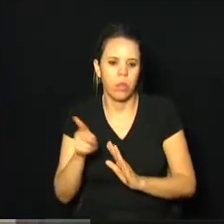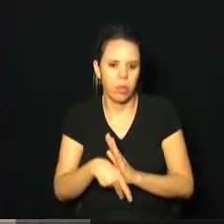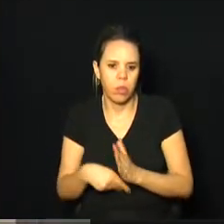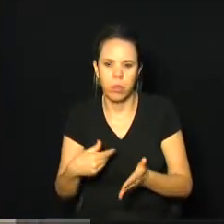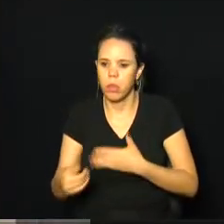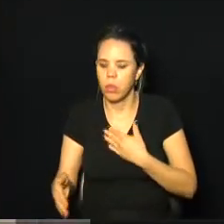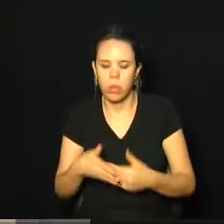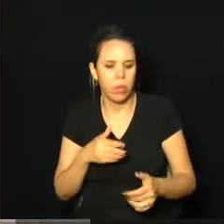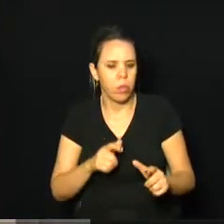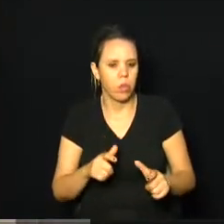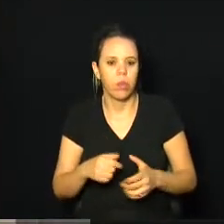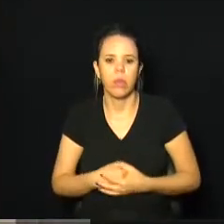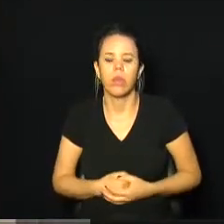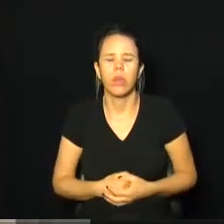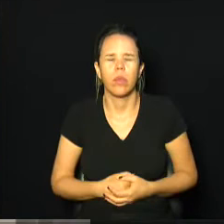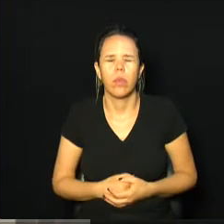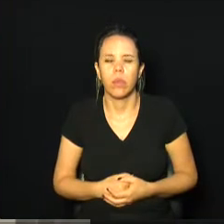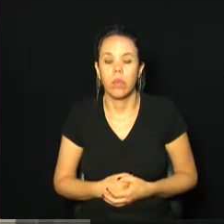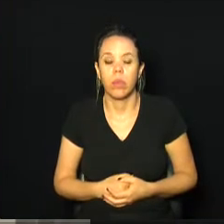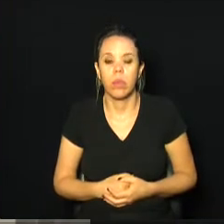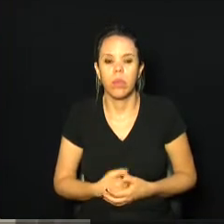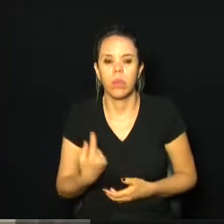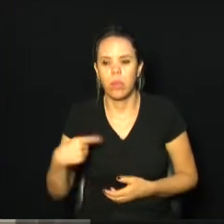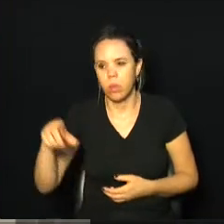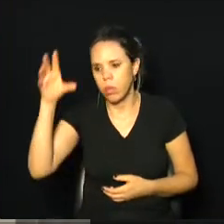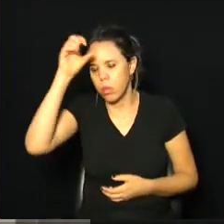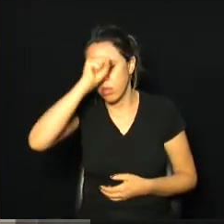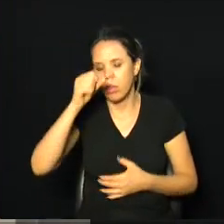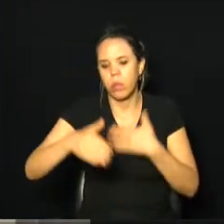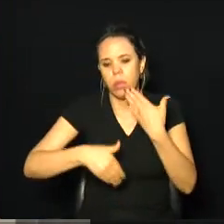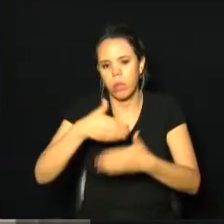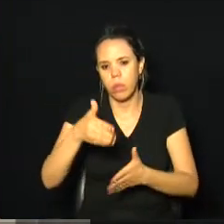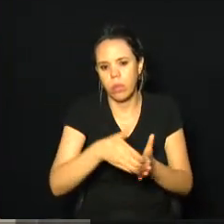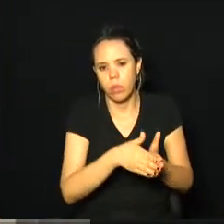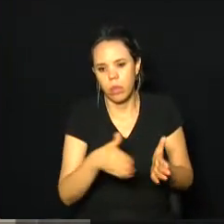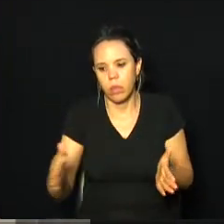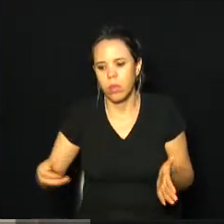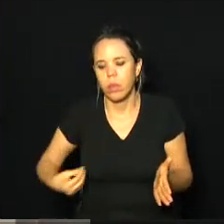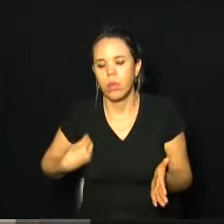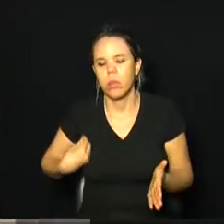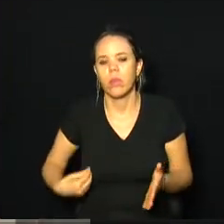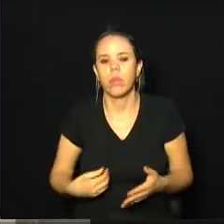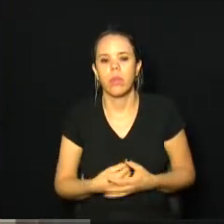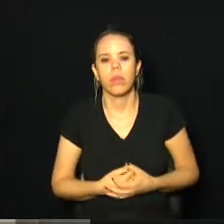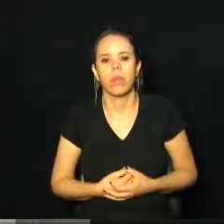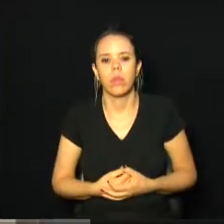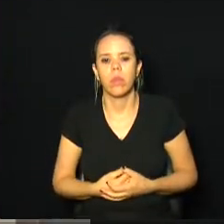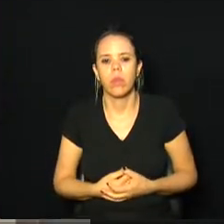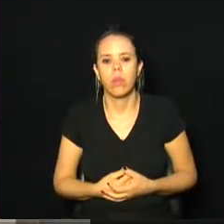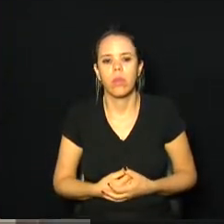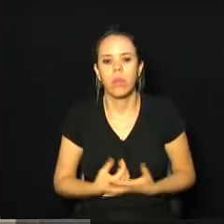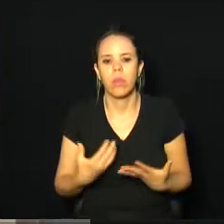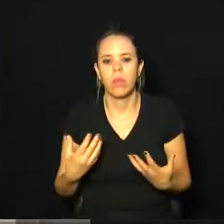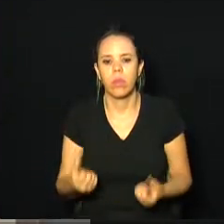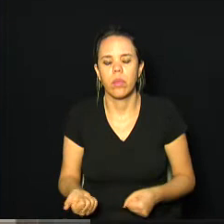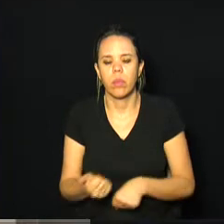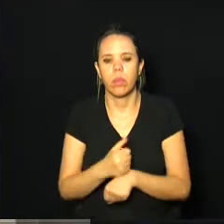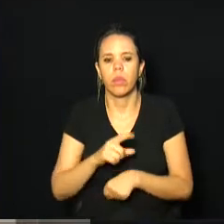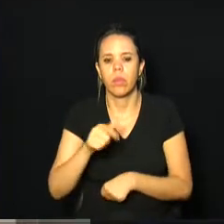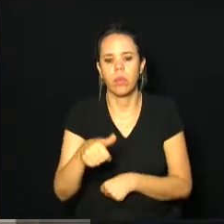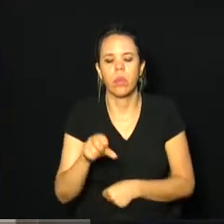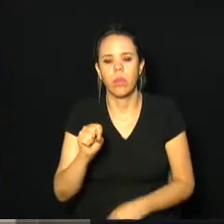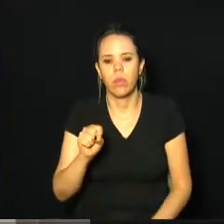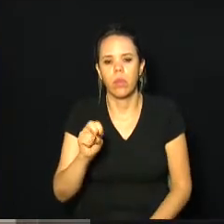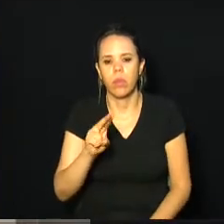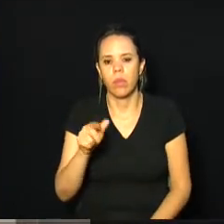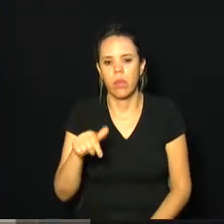qualquer modalidade. E eu fui aprendendo isso ao longo da vida, assumi os cargos depois lá em Suzano